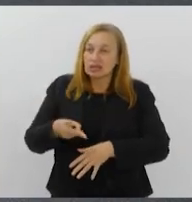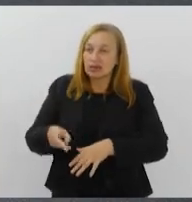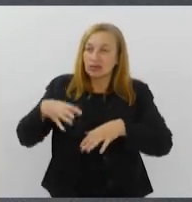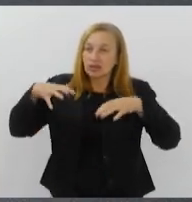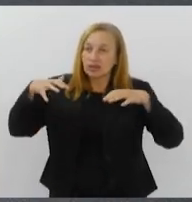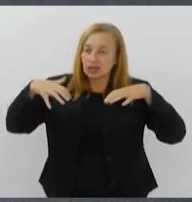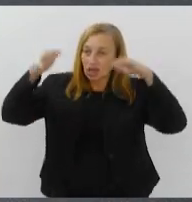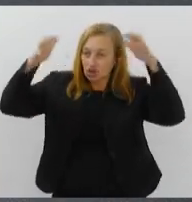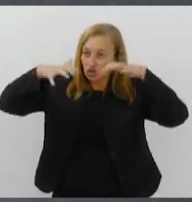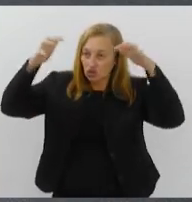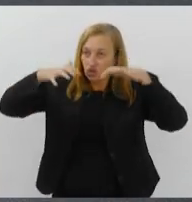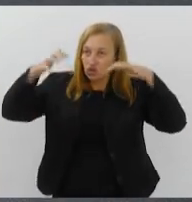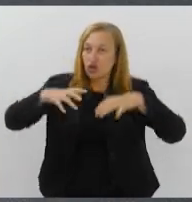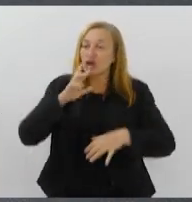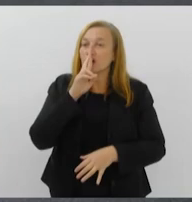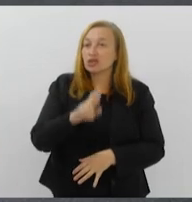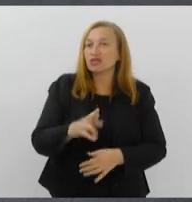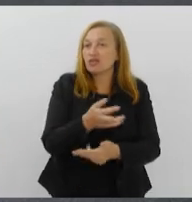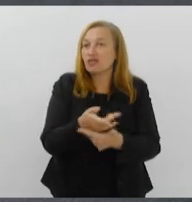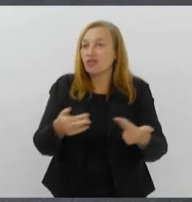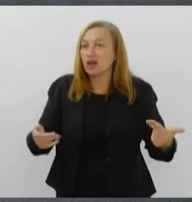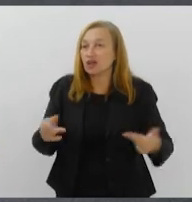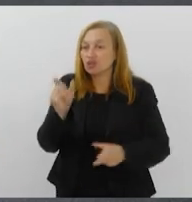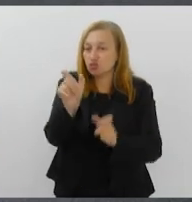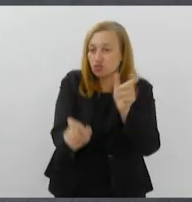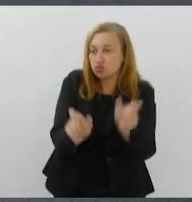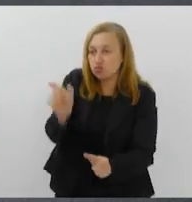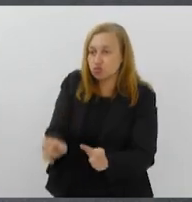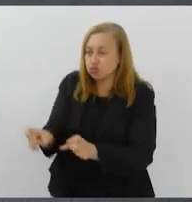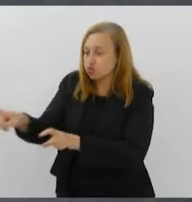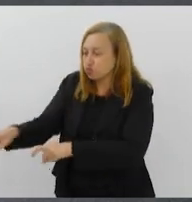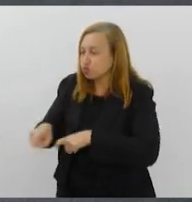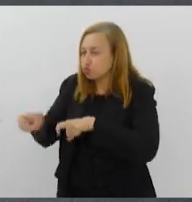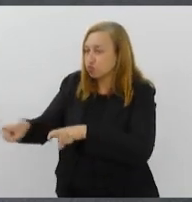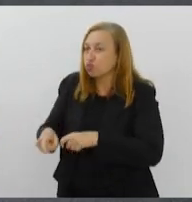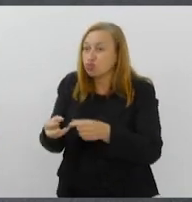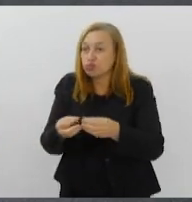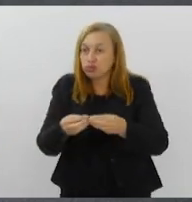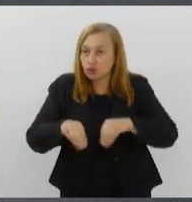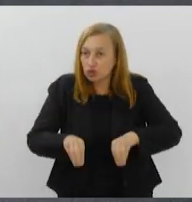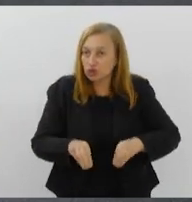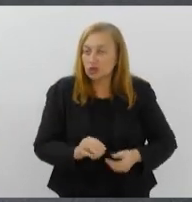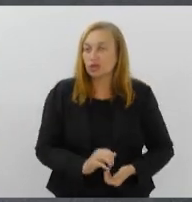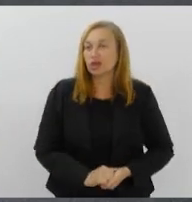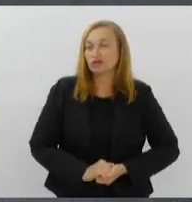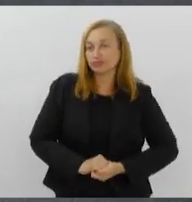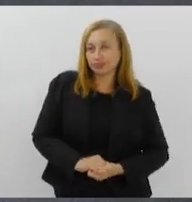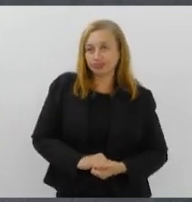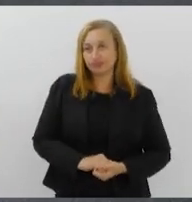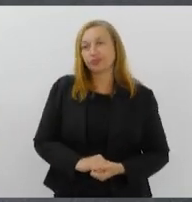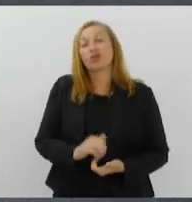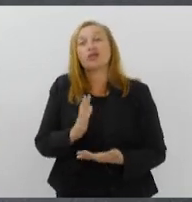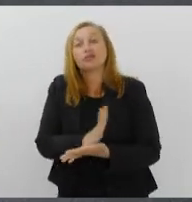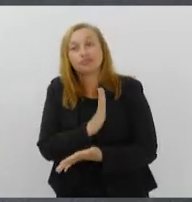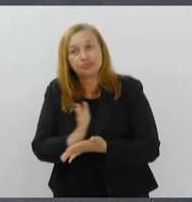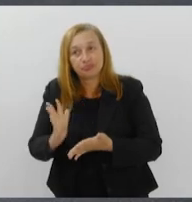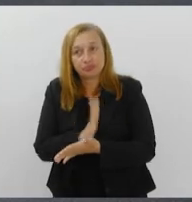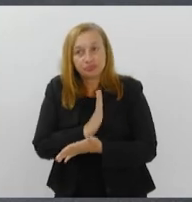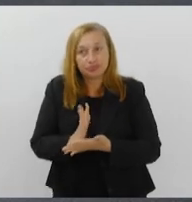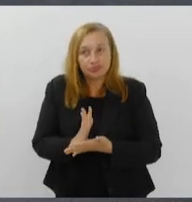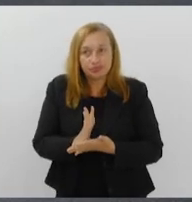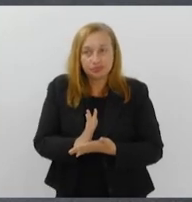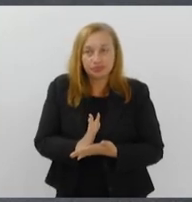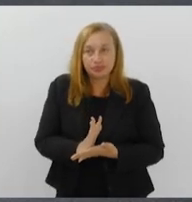Resultado, centenas de agricultores foram afetados, ficaram, e alguns ainda estão,